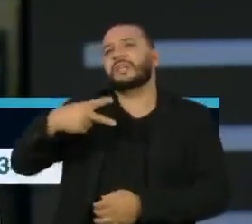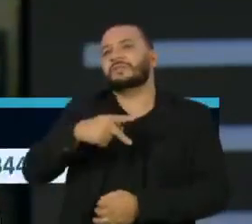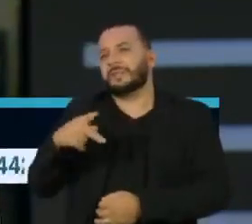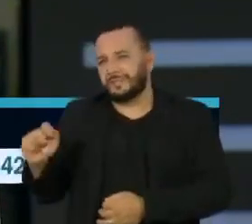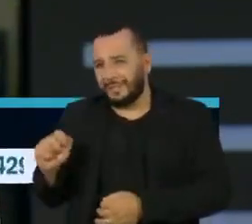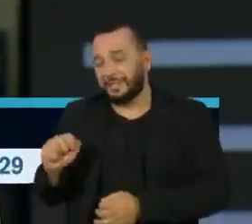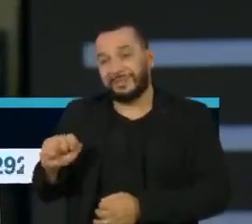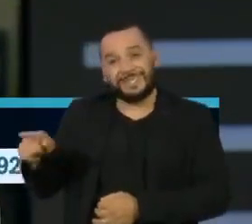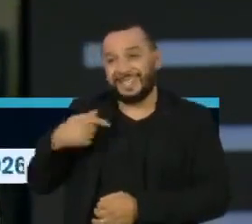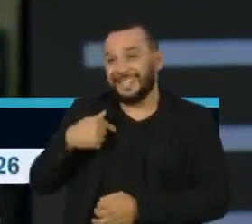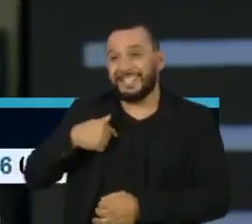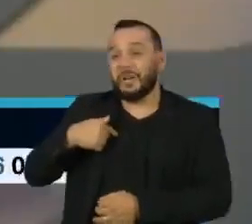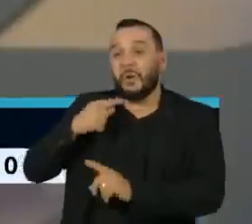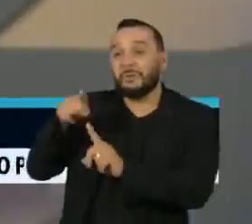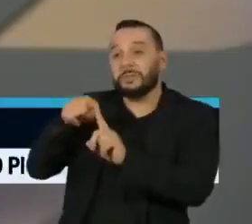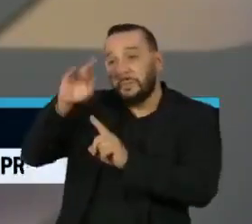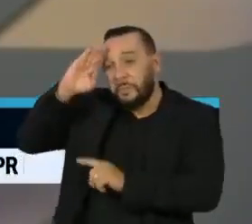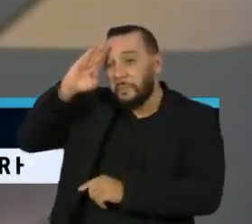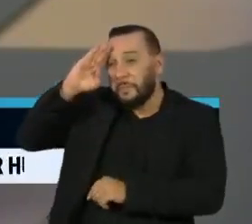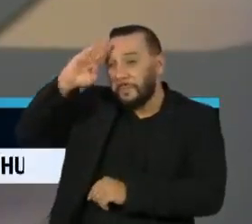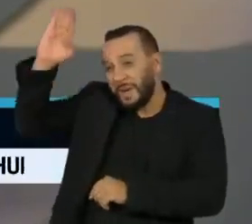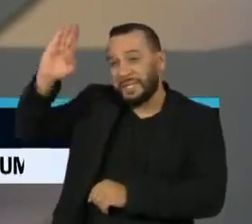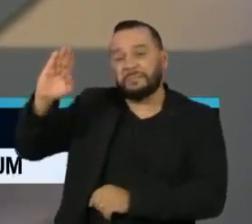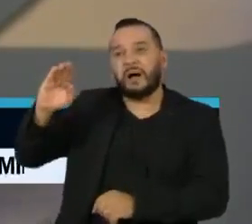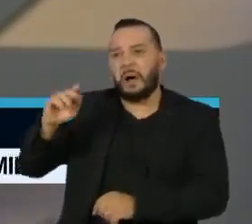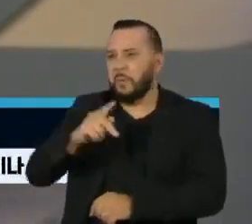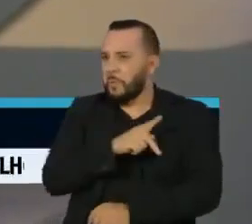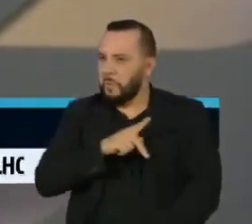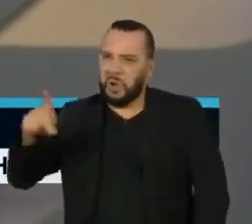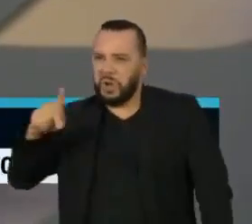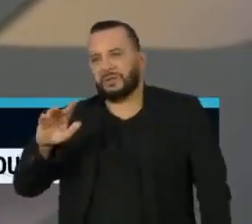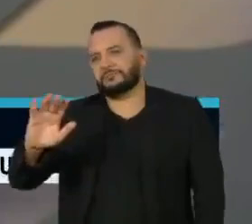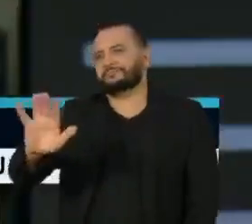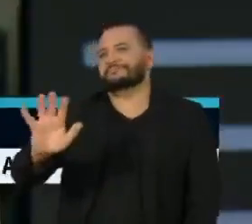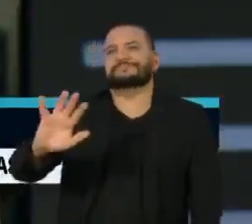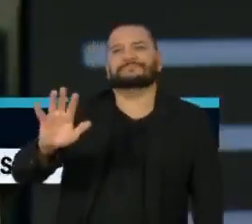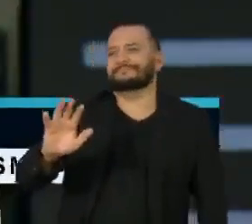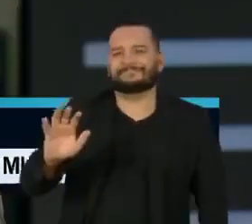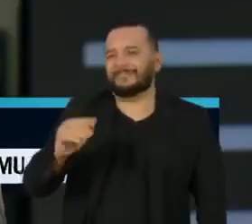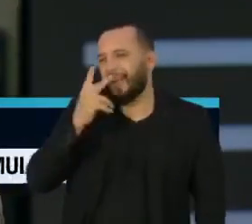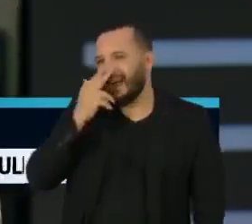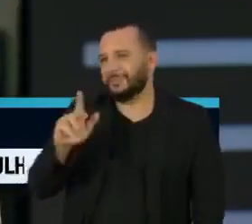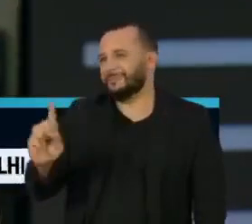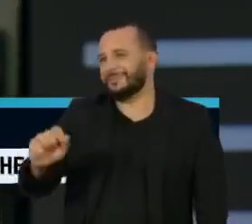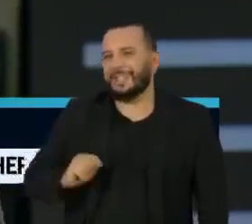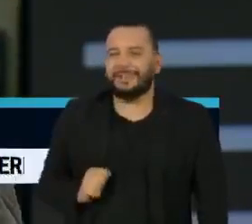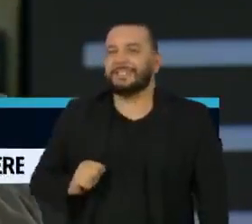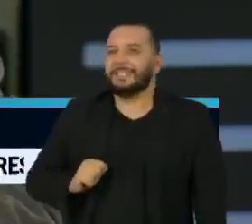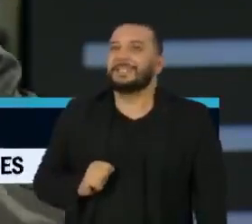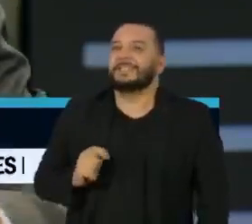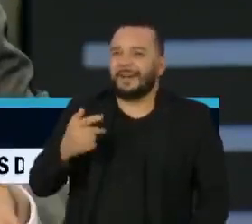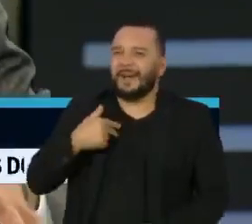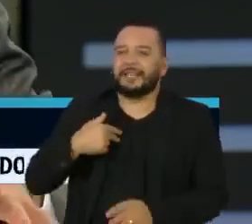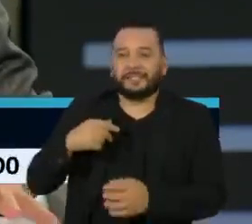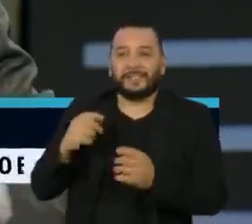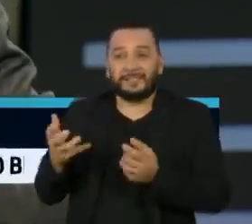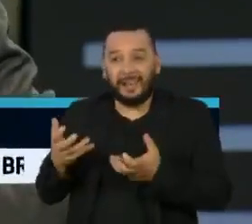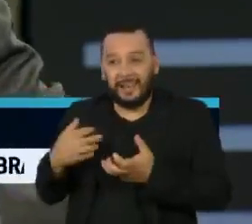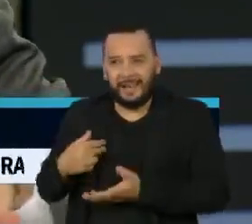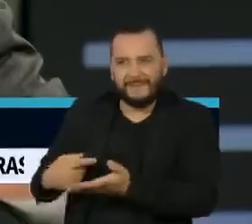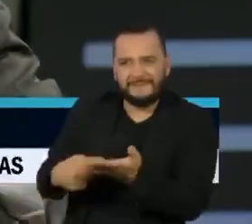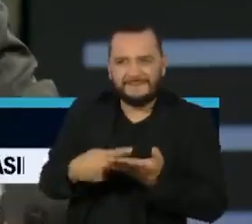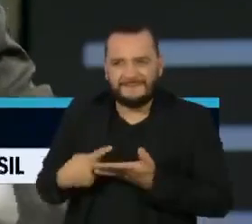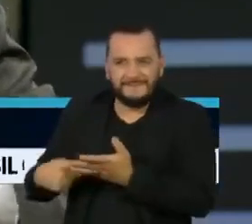porque não é, são poucos partidos no Brasil que se organizam para a campanha presidencial. Em geral, eles maximizam